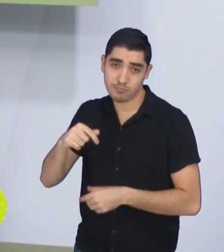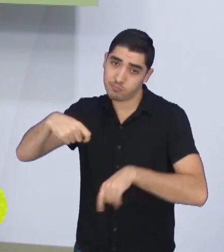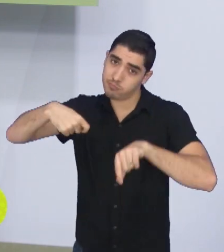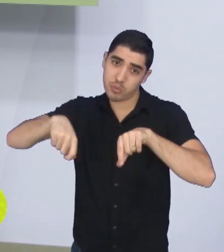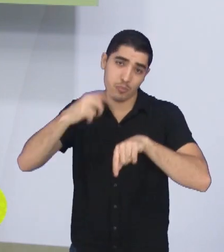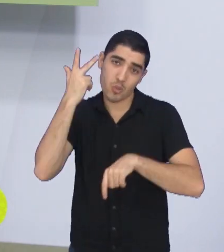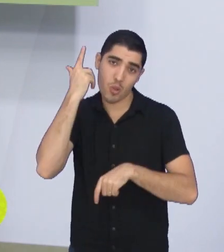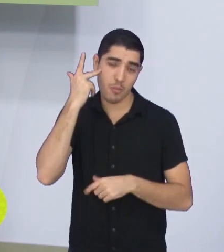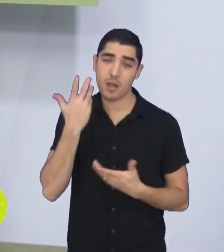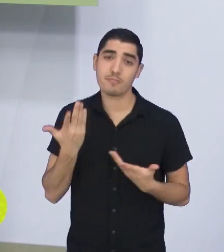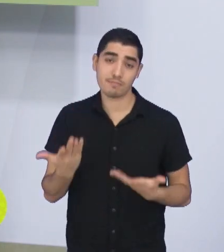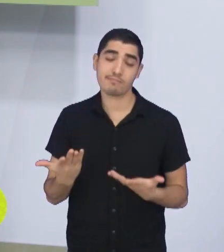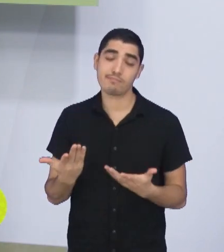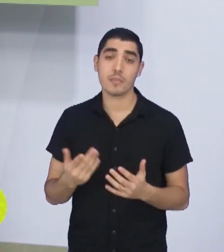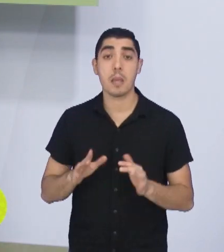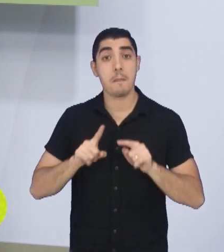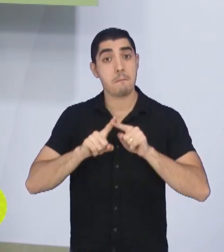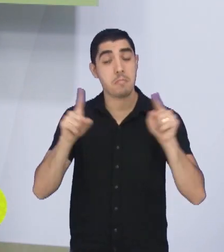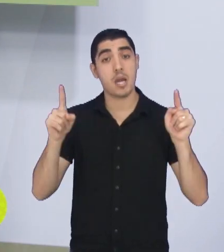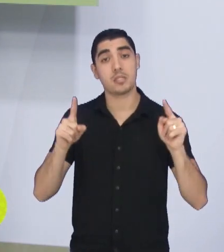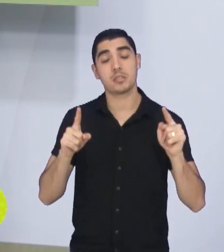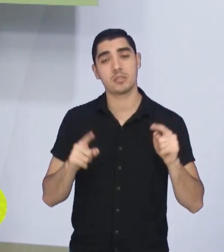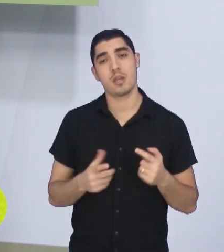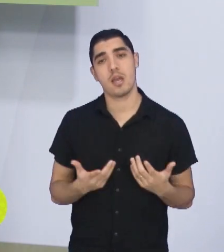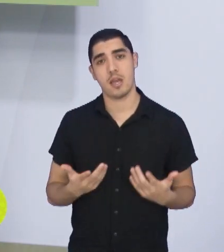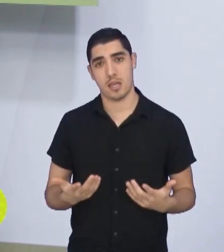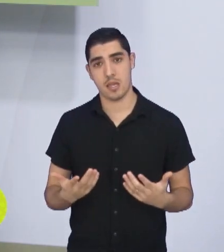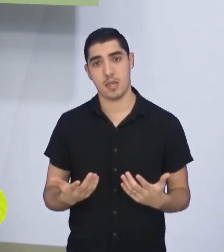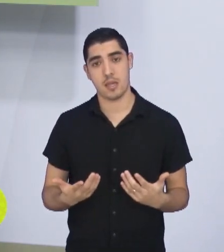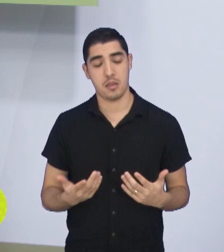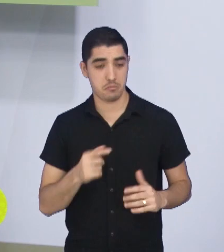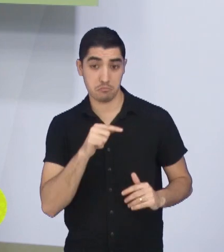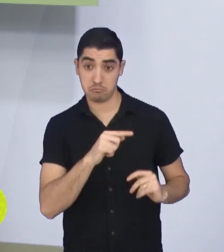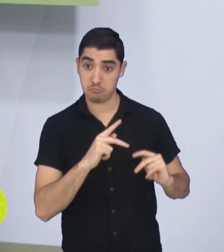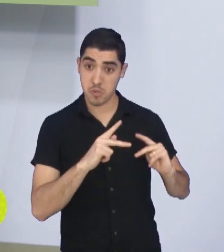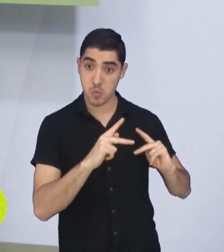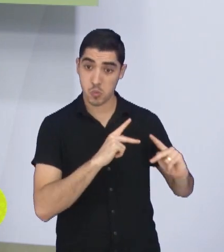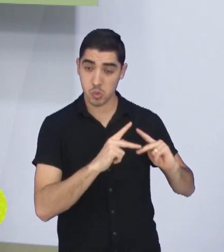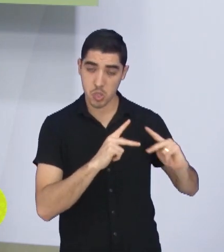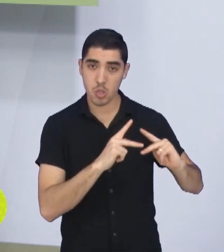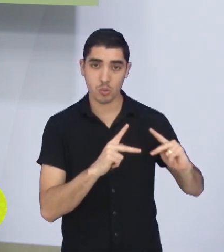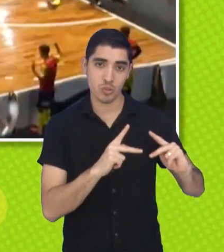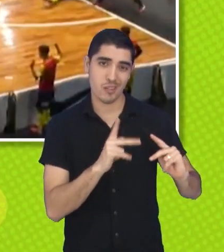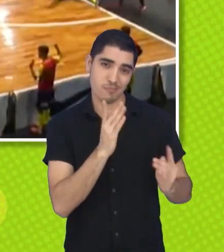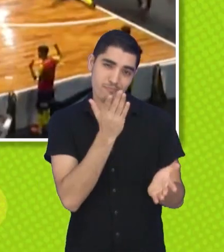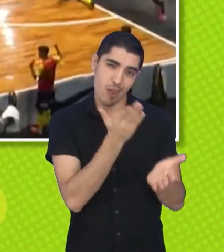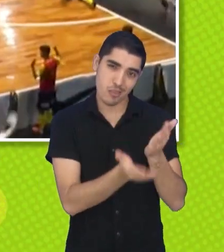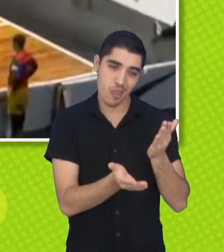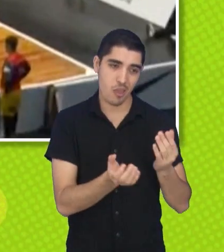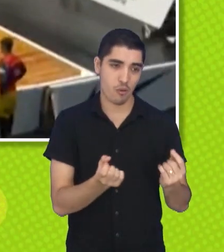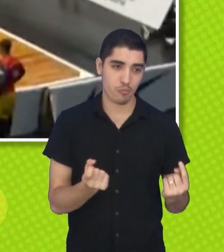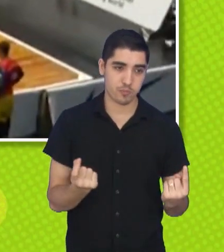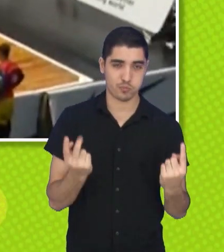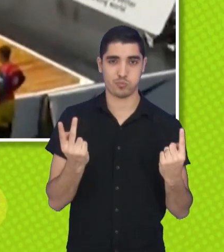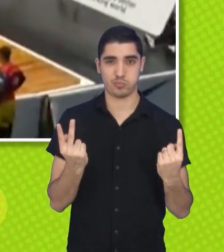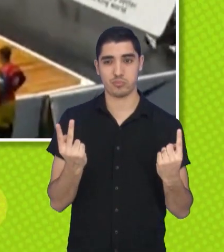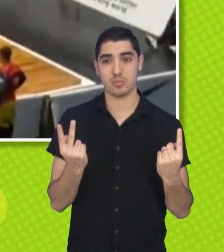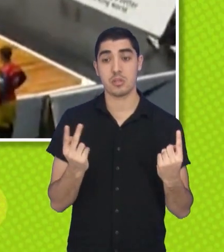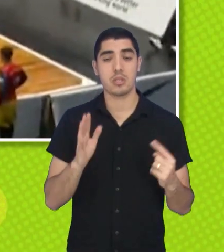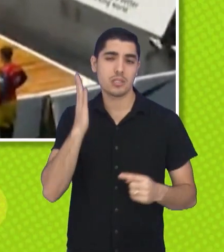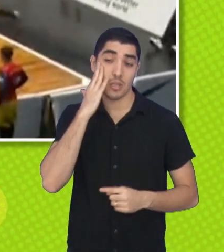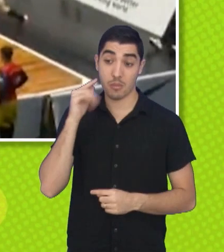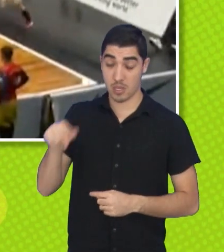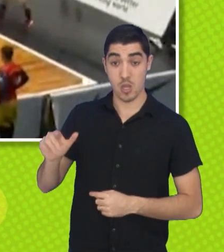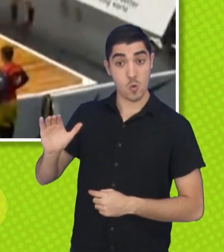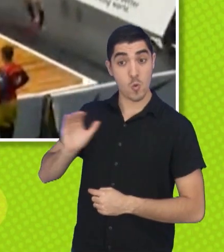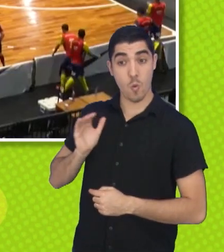Mas, pênalti à parte, o São José teve esse resultado, esse revés. Seria um jogo difícil, a gente sabia, porque o Corinthians está